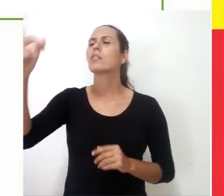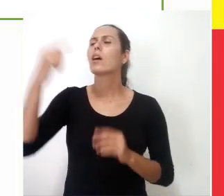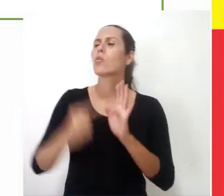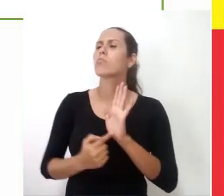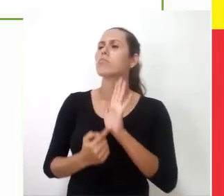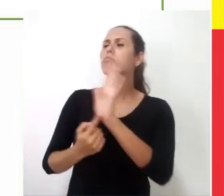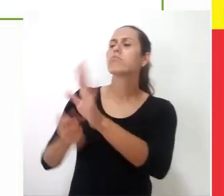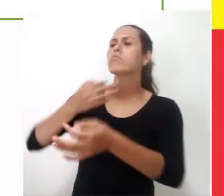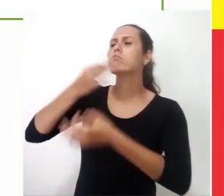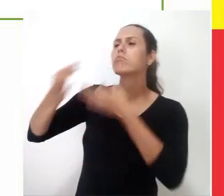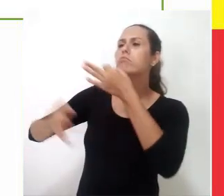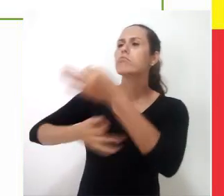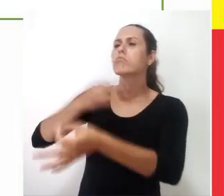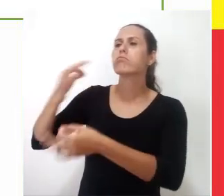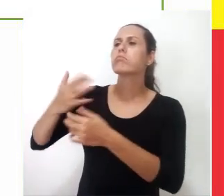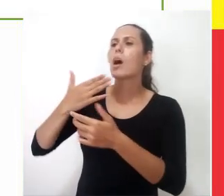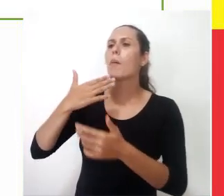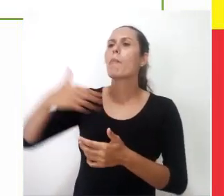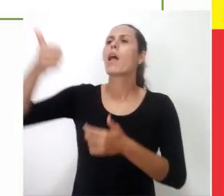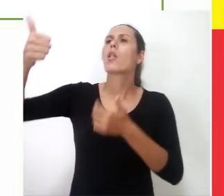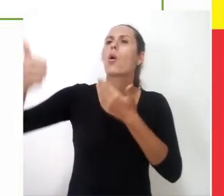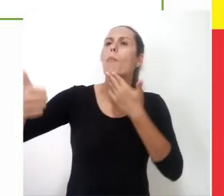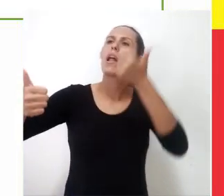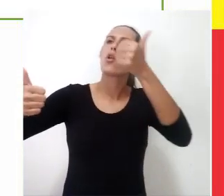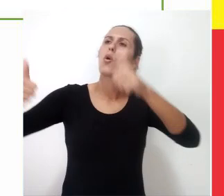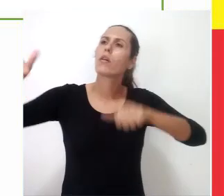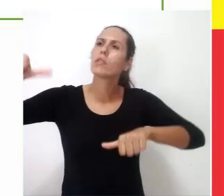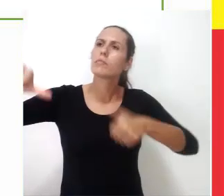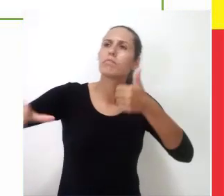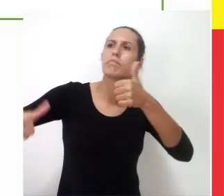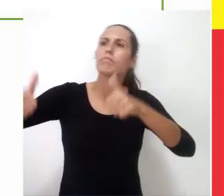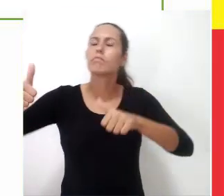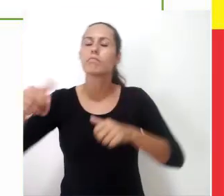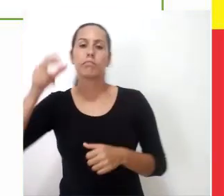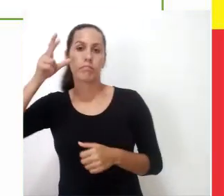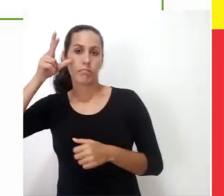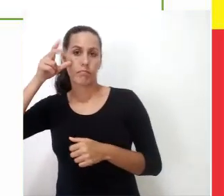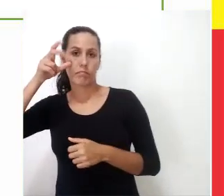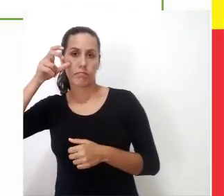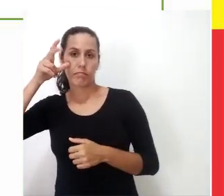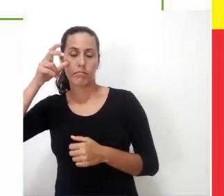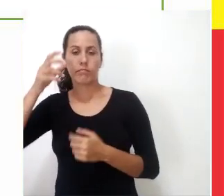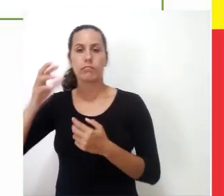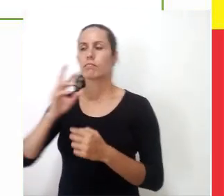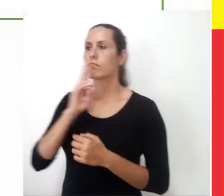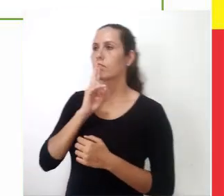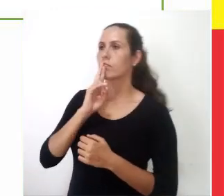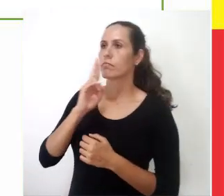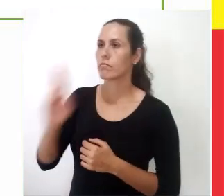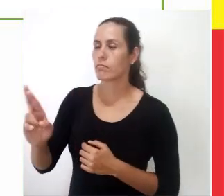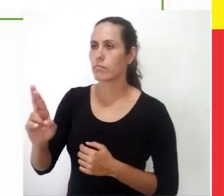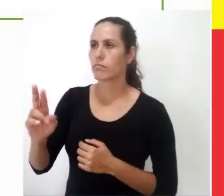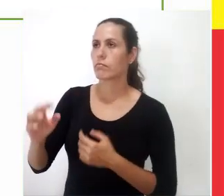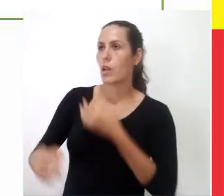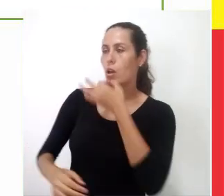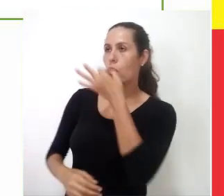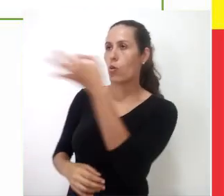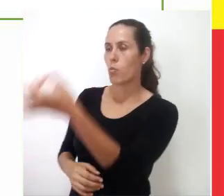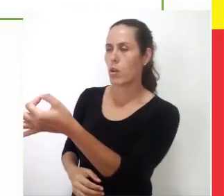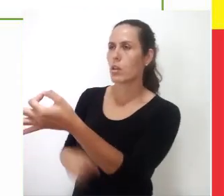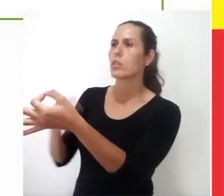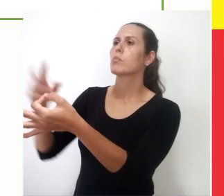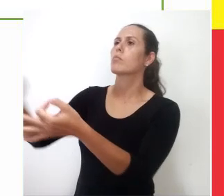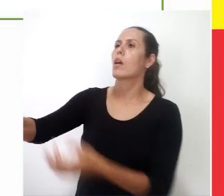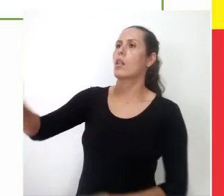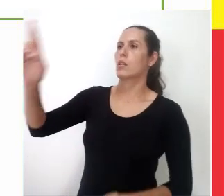outras ideias, entrar em controvérsia, discutir, disputar. É o que nós chamamos de contra-argumentação. Eu